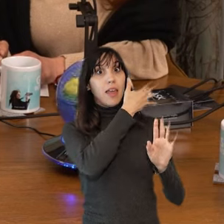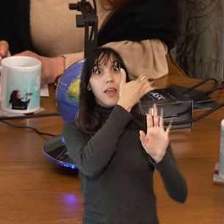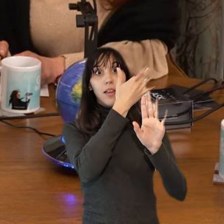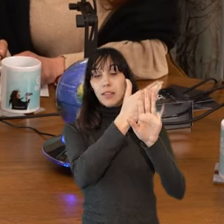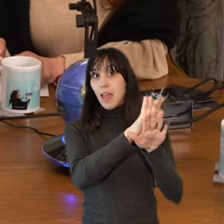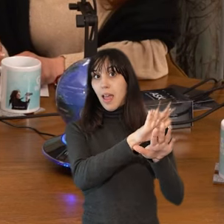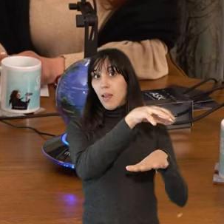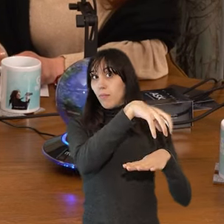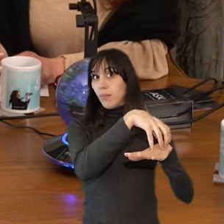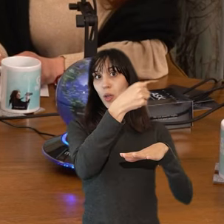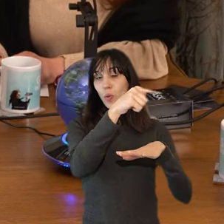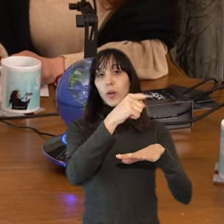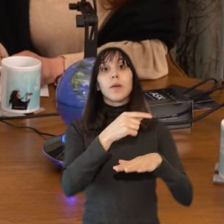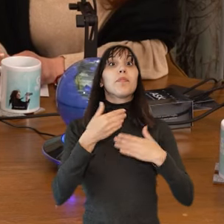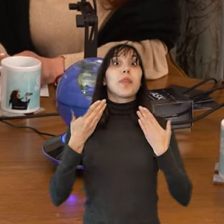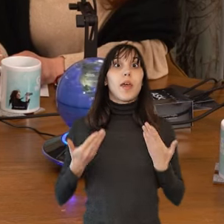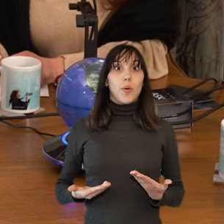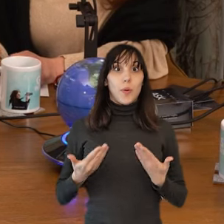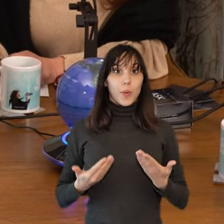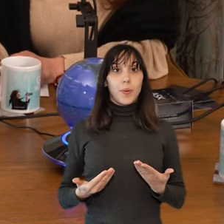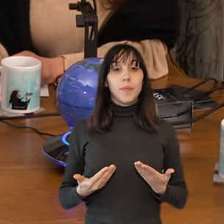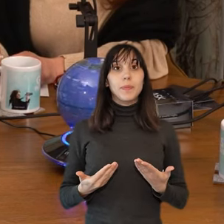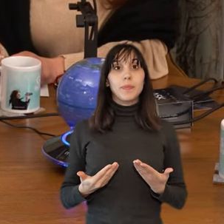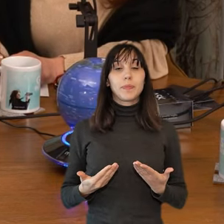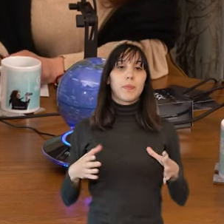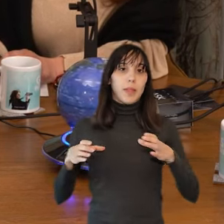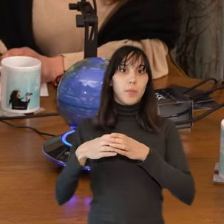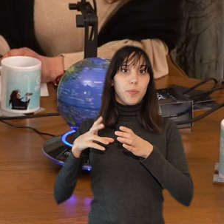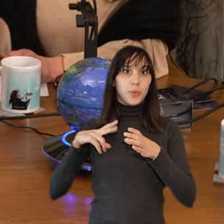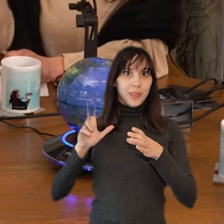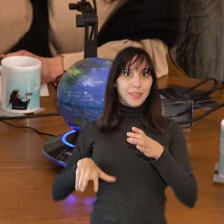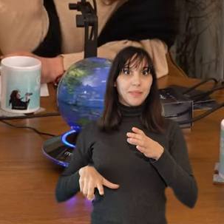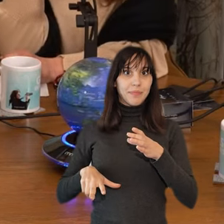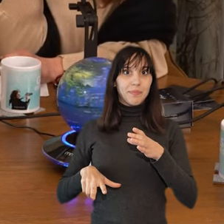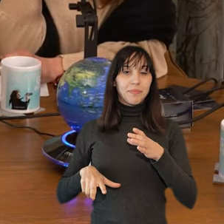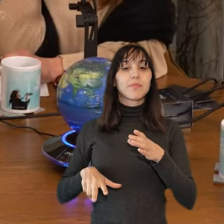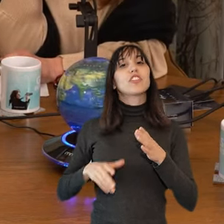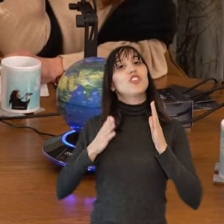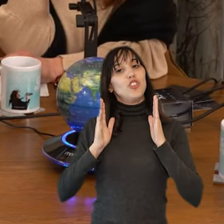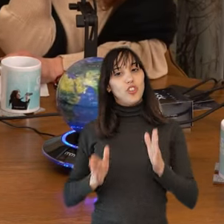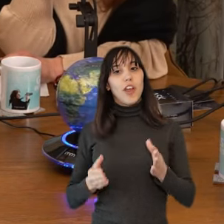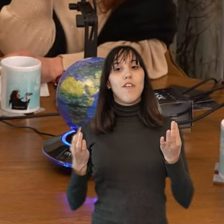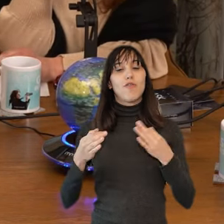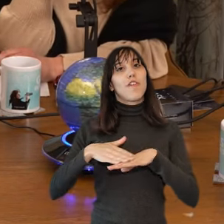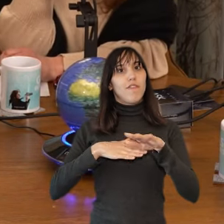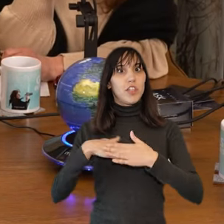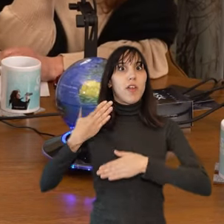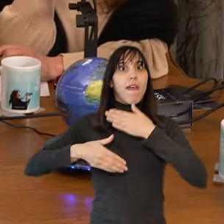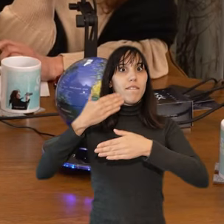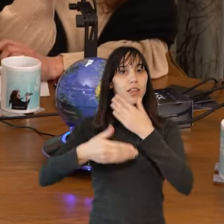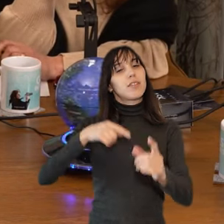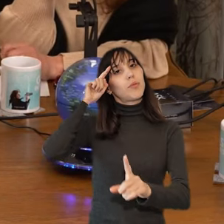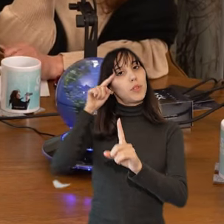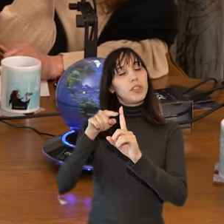h neste momento a a equipa portuguesa tem já feito aqui uns avanços para avançarmos